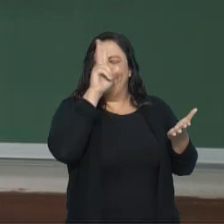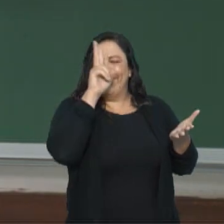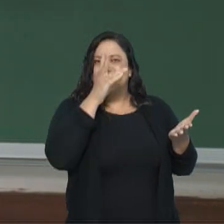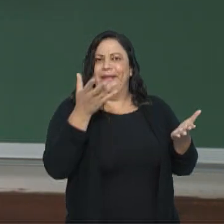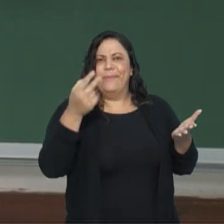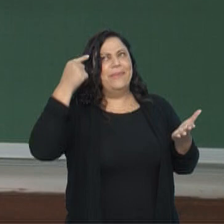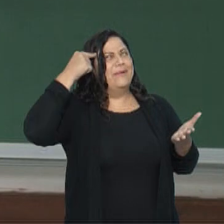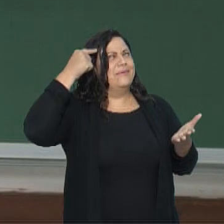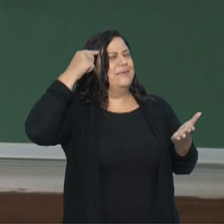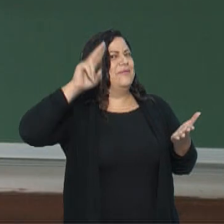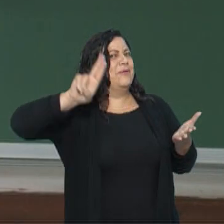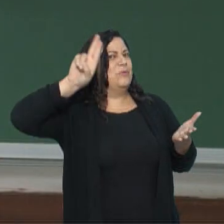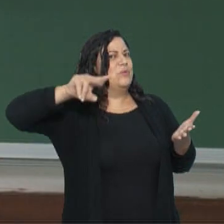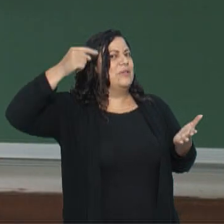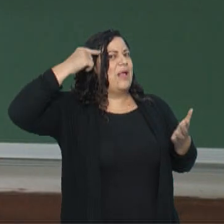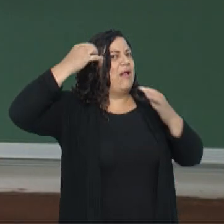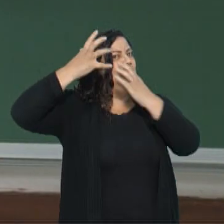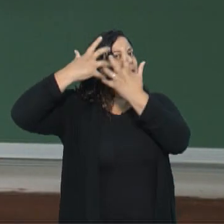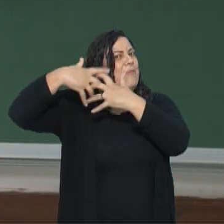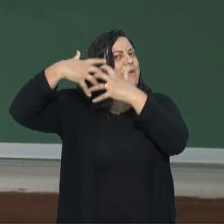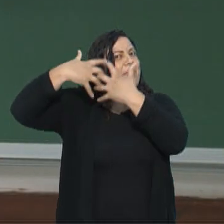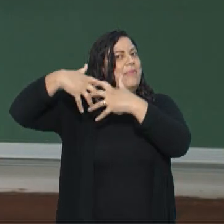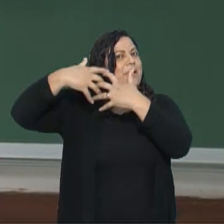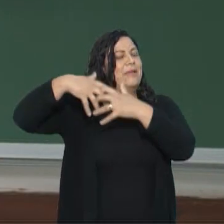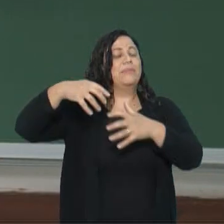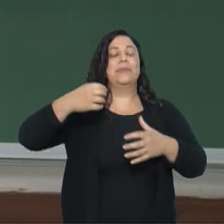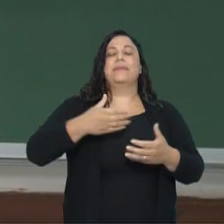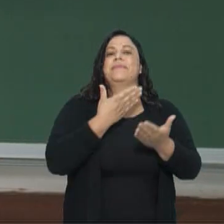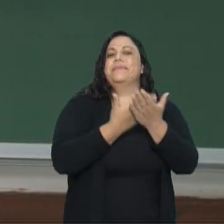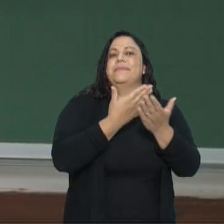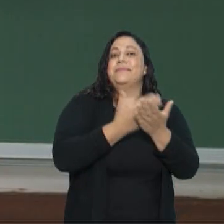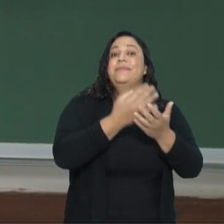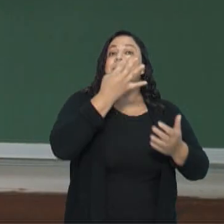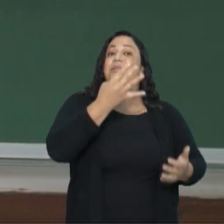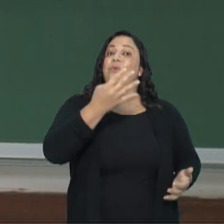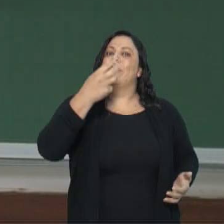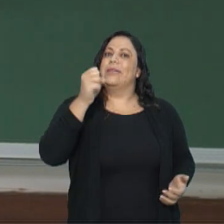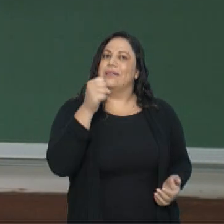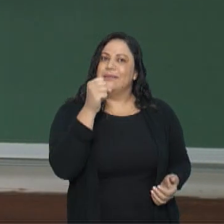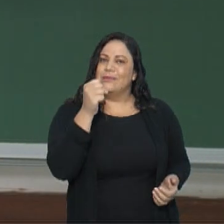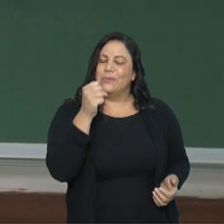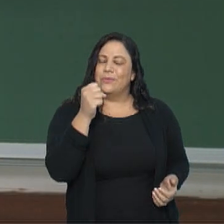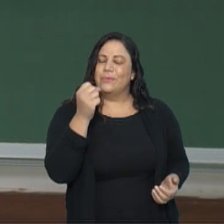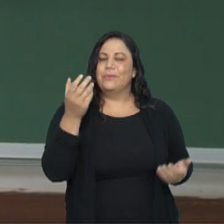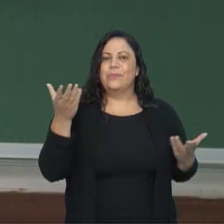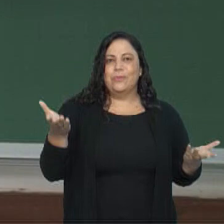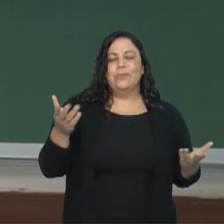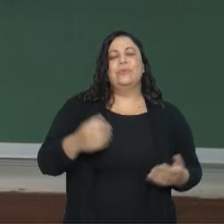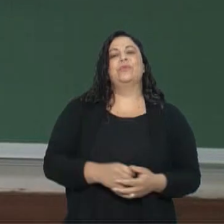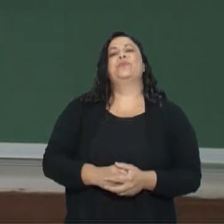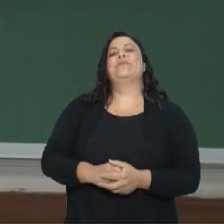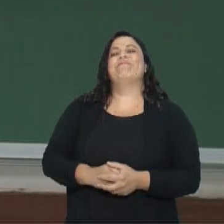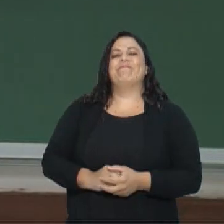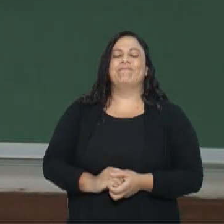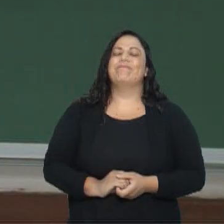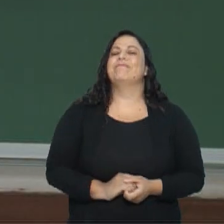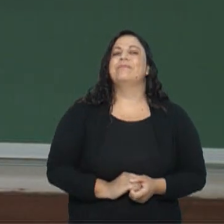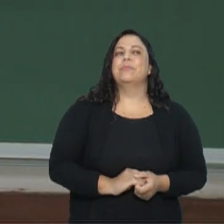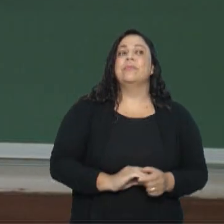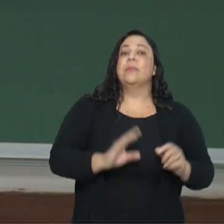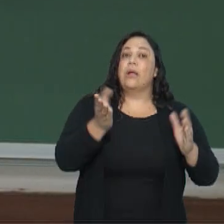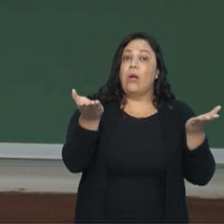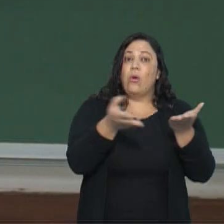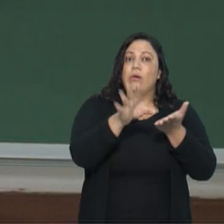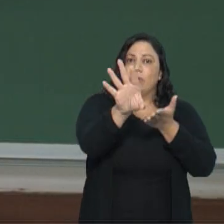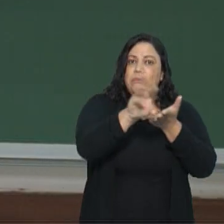sistema nervoso, o cérebro. Aula 48, viu como você memorizou? Mais uma função do nosso cérebro. Então você vai copiar